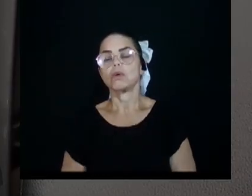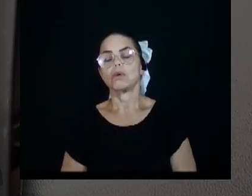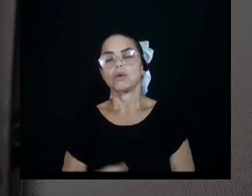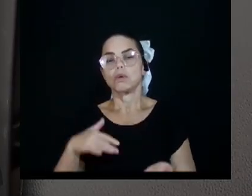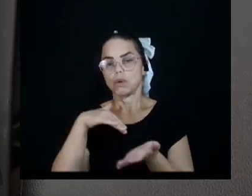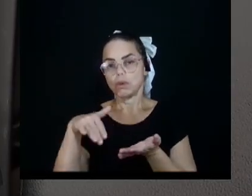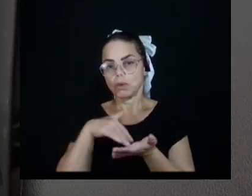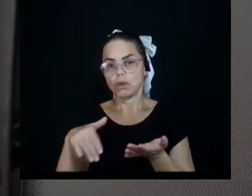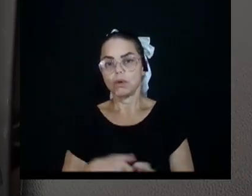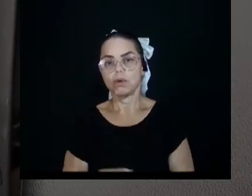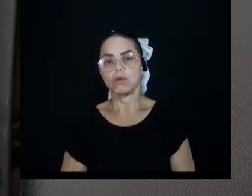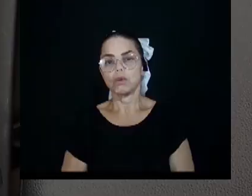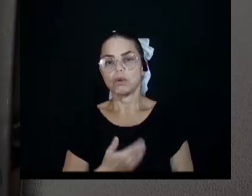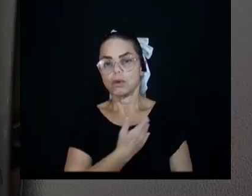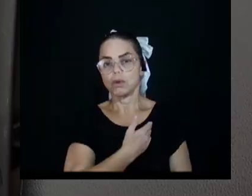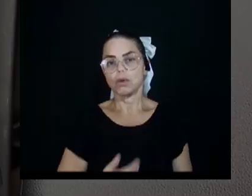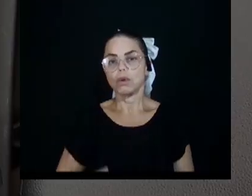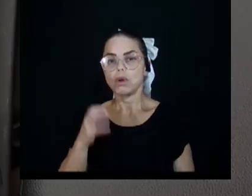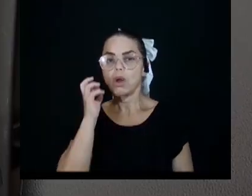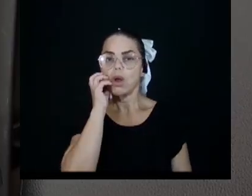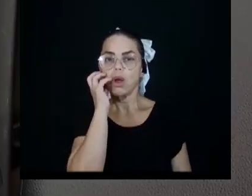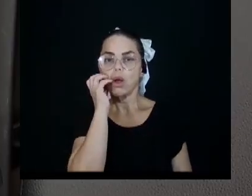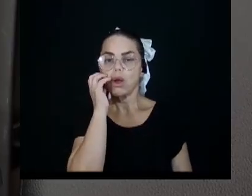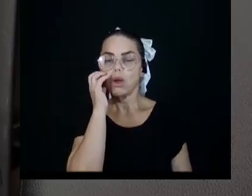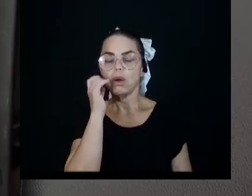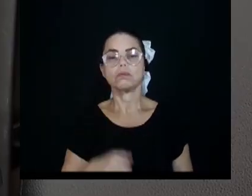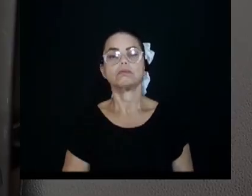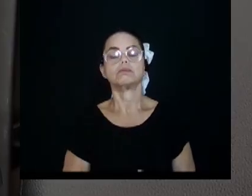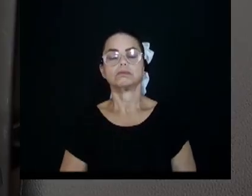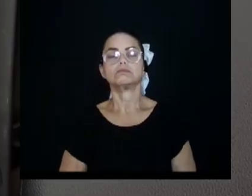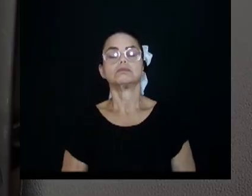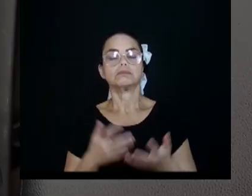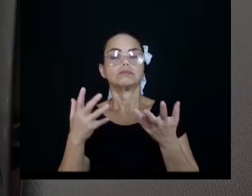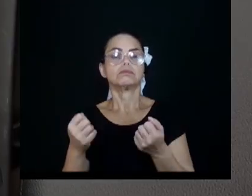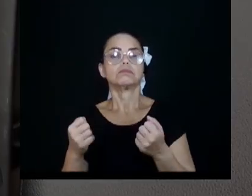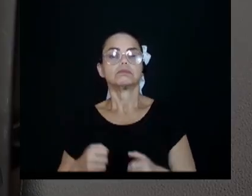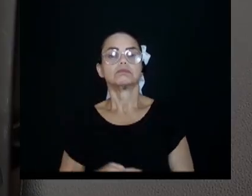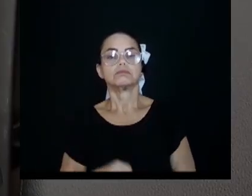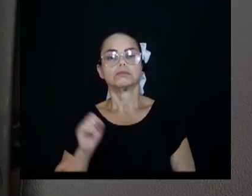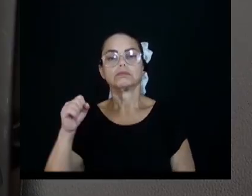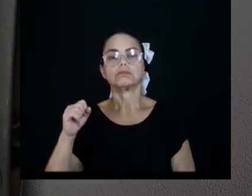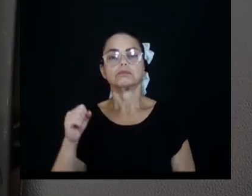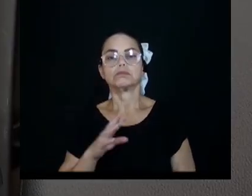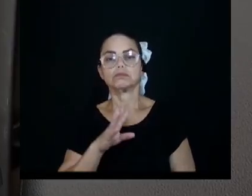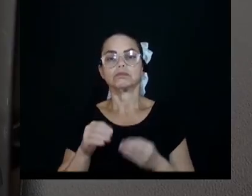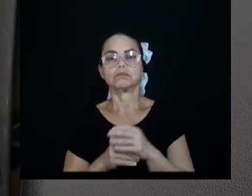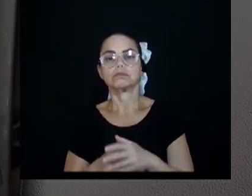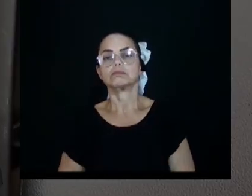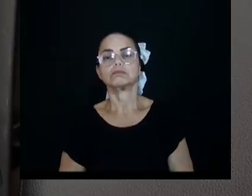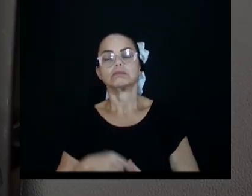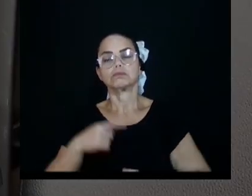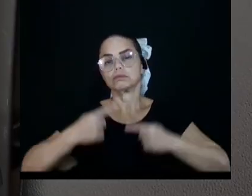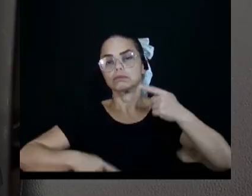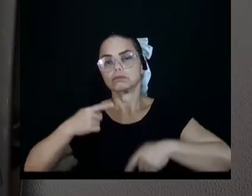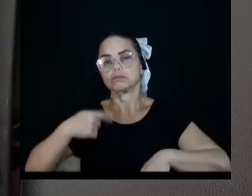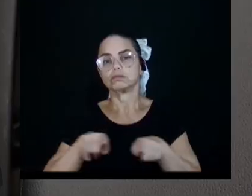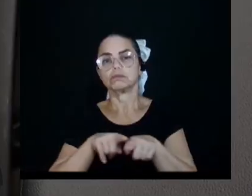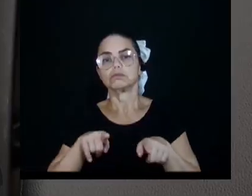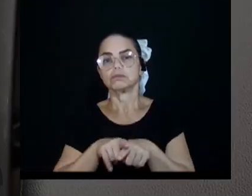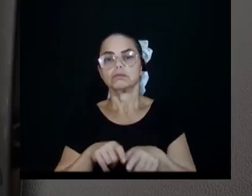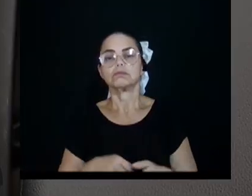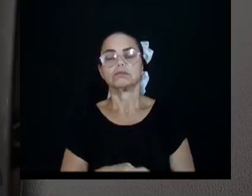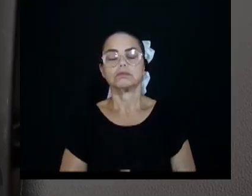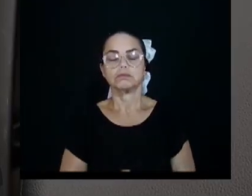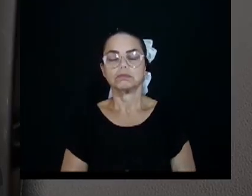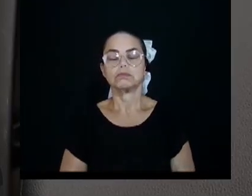governador Tarcísio se posicionou a favor e está implementando essa política também, voltando a